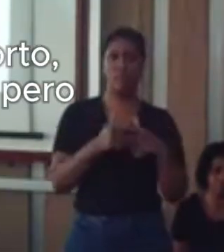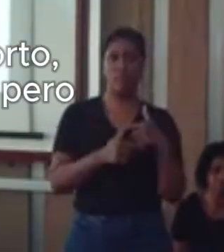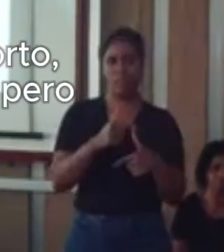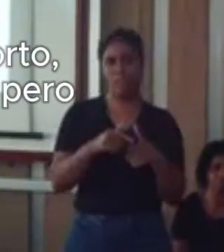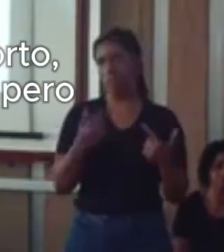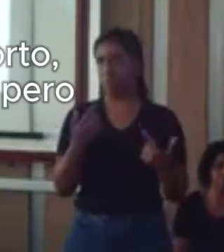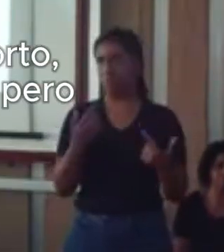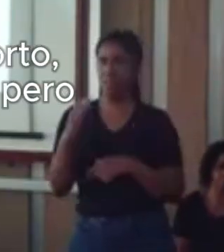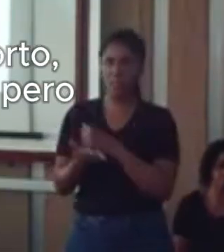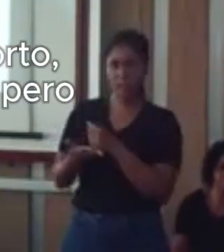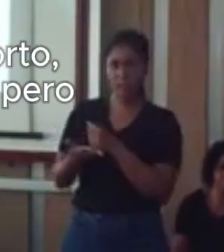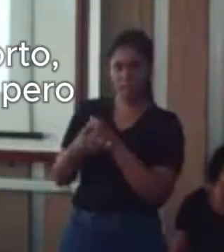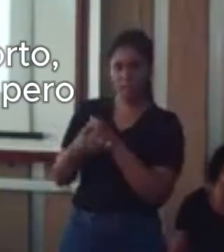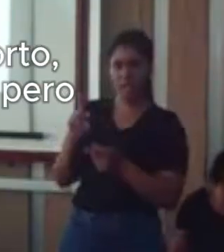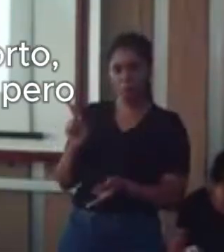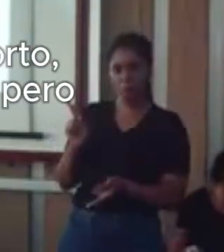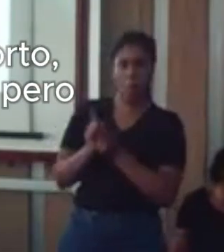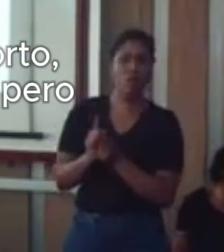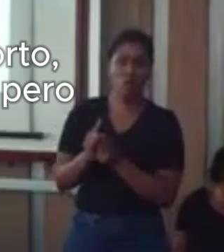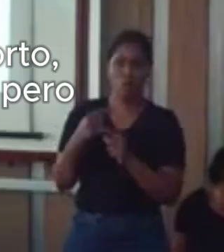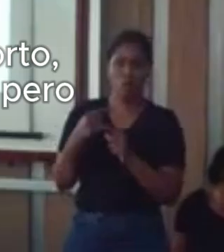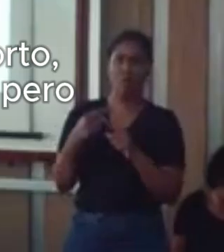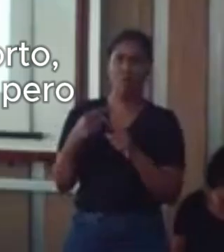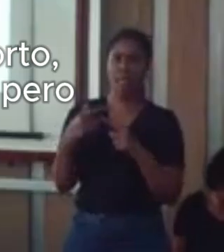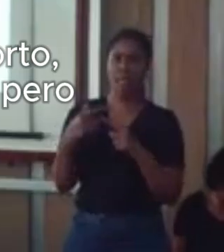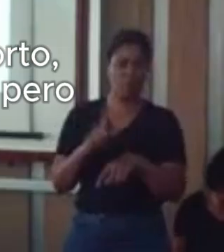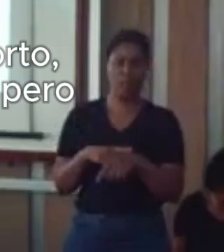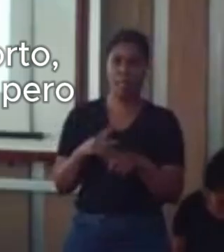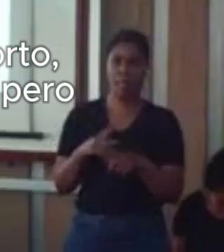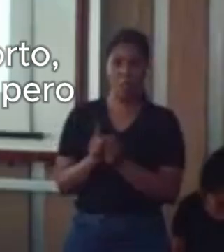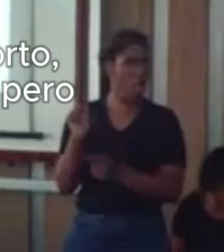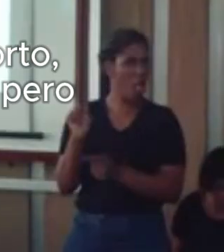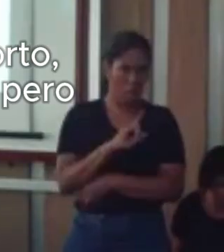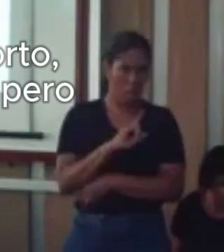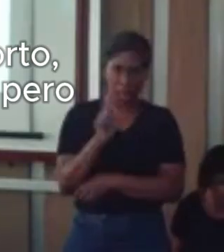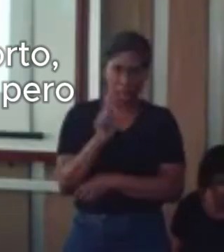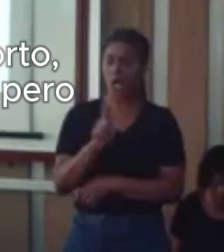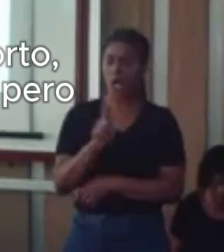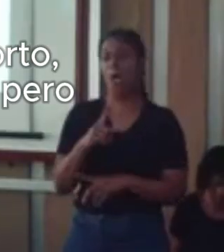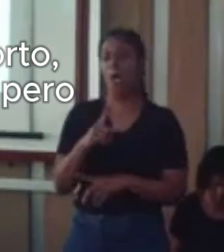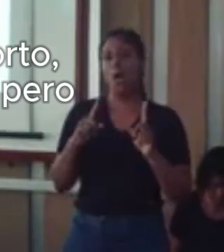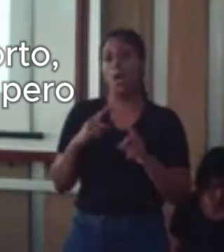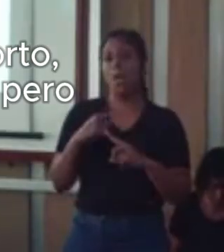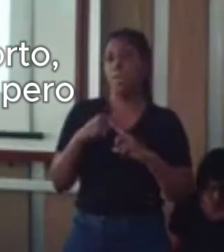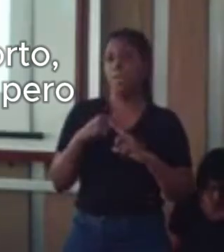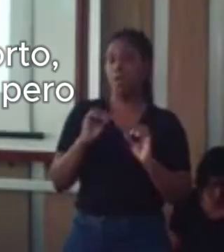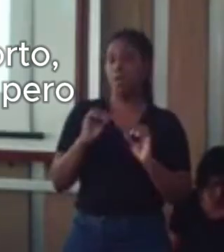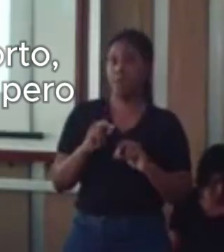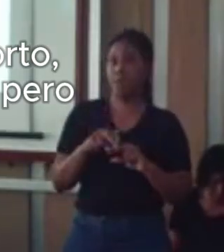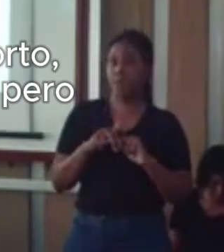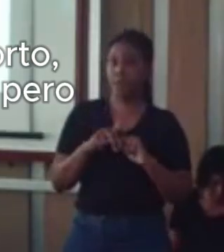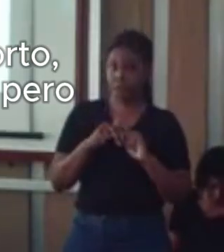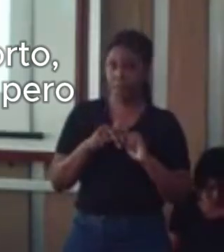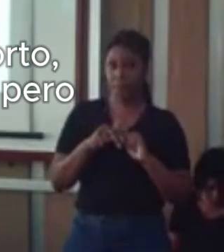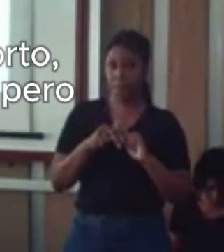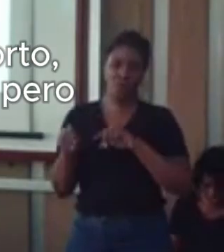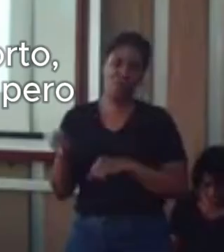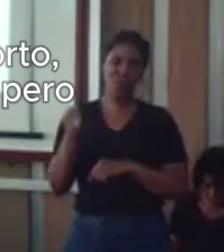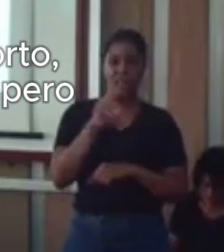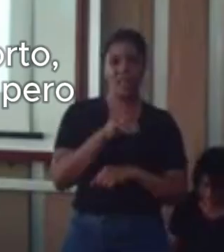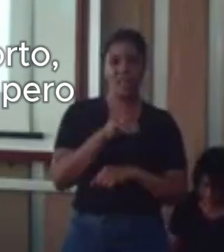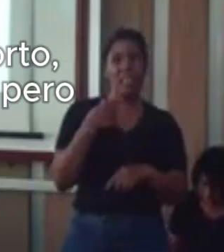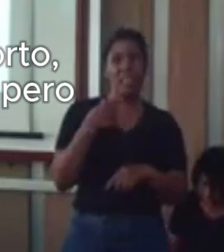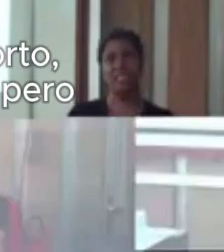está mais curtinho, não porque tenha sido menos tempo, mas porque eu vou pular, porque senão ia